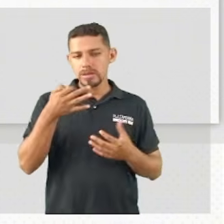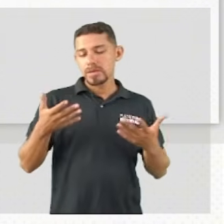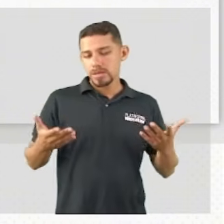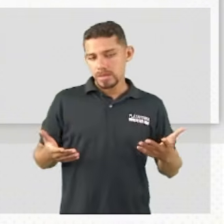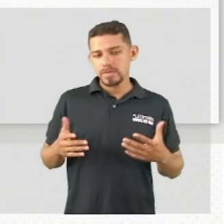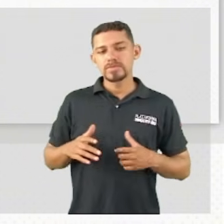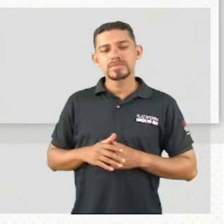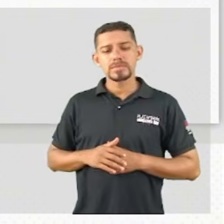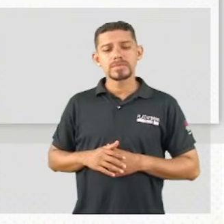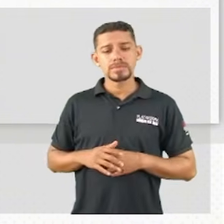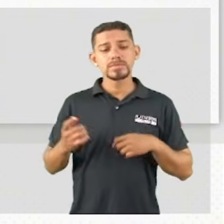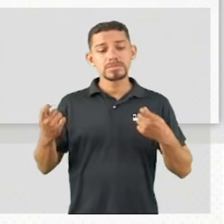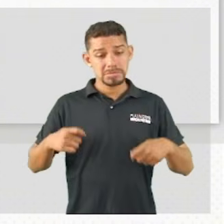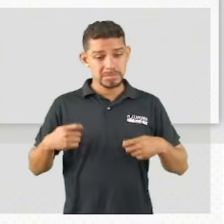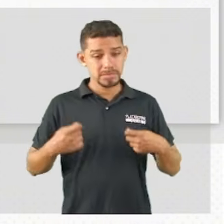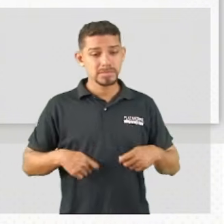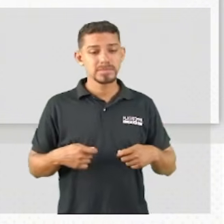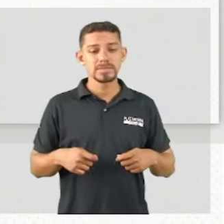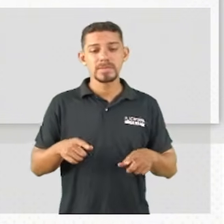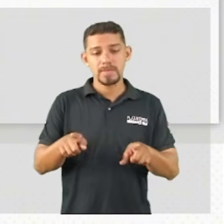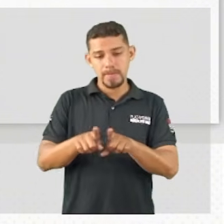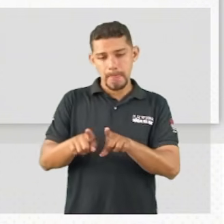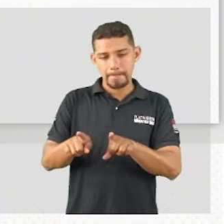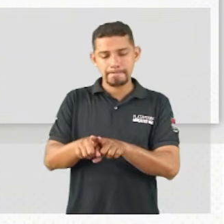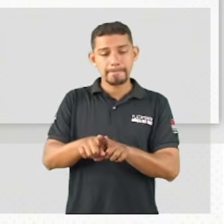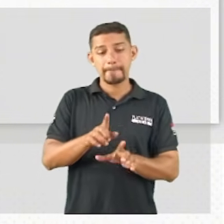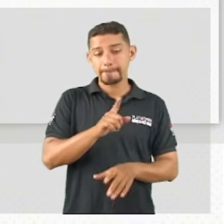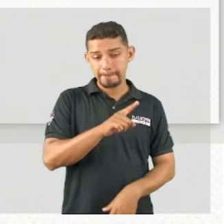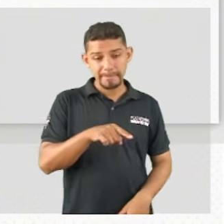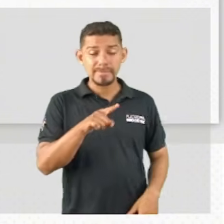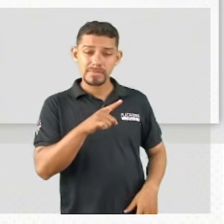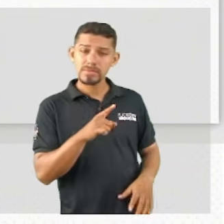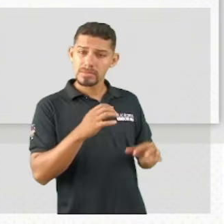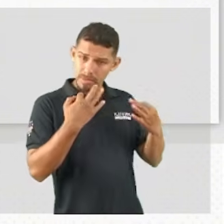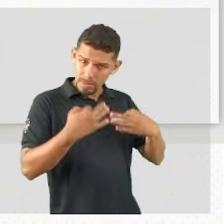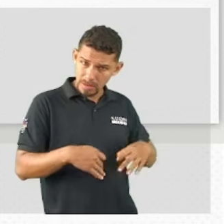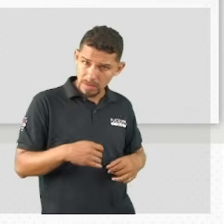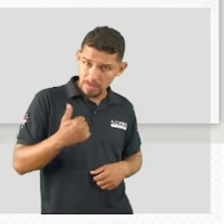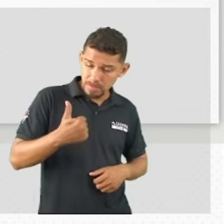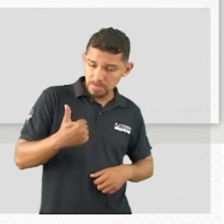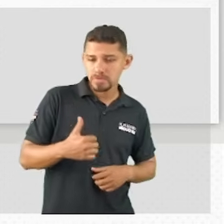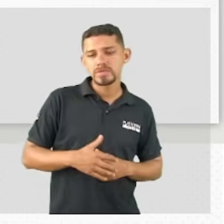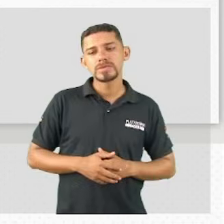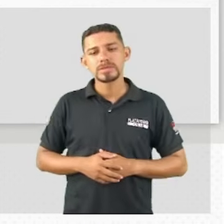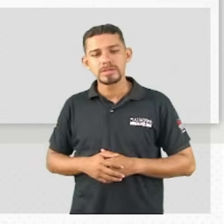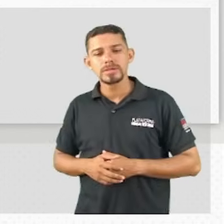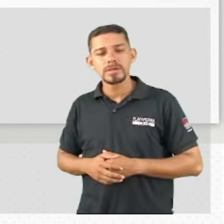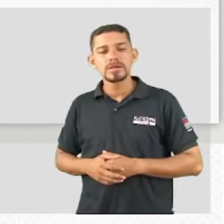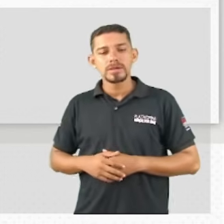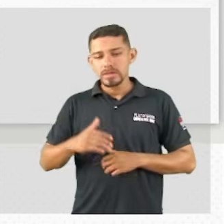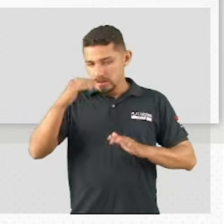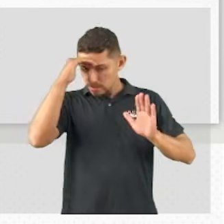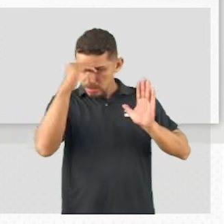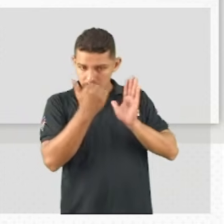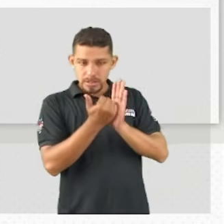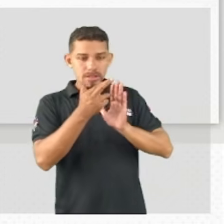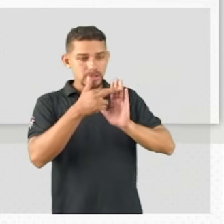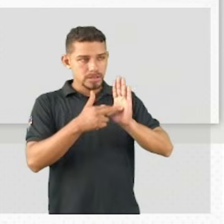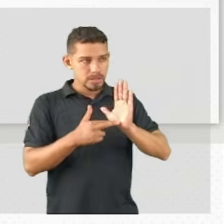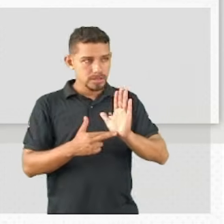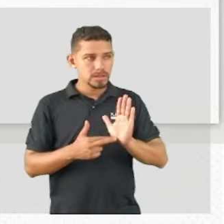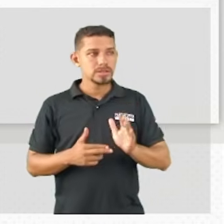contra-argumentação. Para que essas etapas sejam executadas de forma adequada, a gente precisa seguir regras, né? Precisa